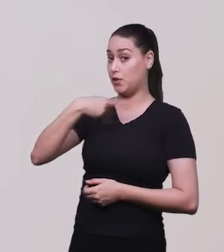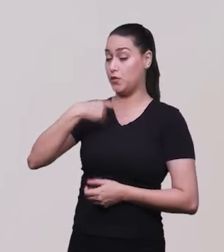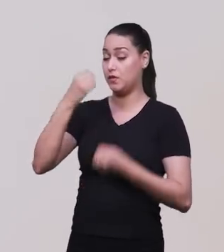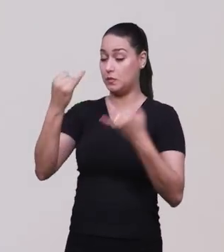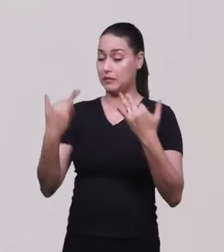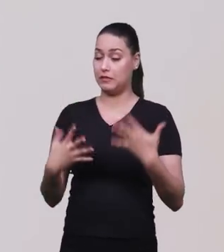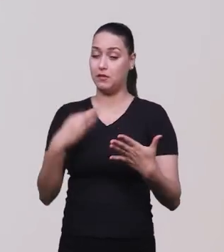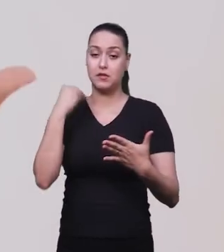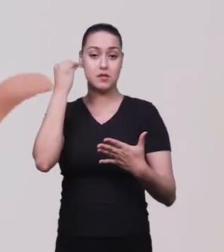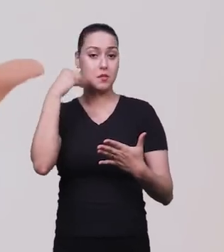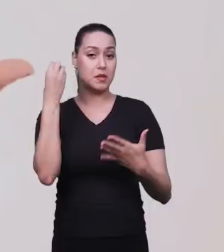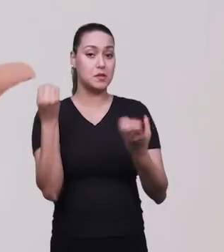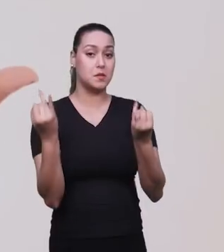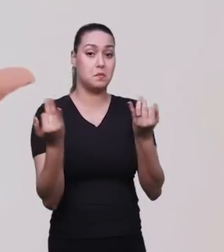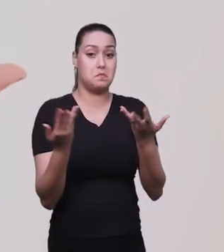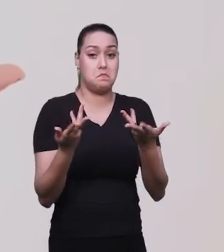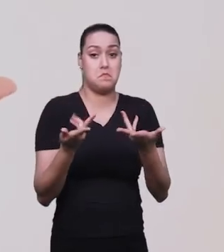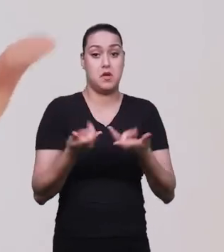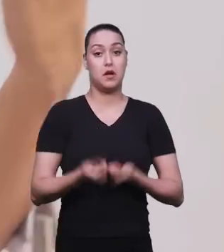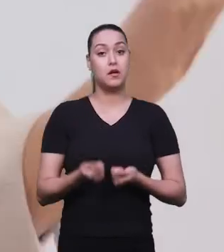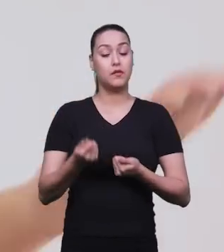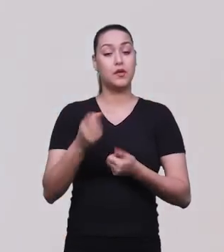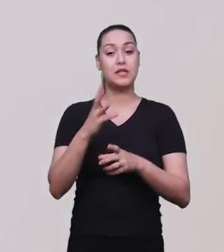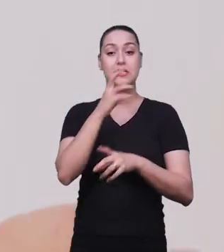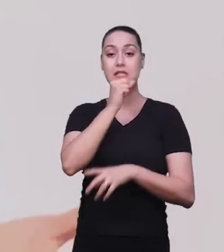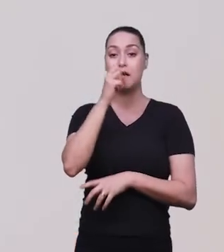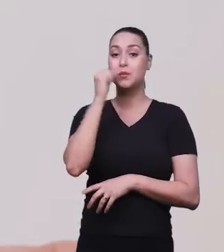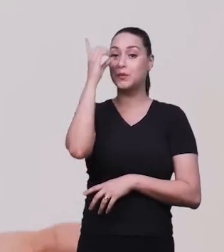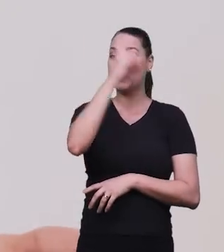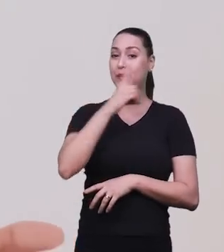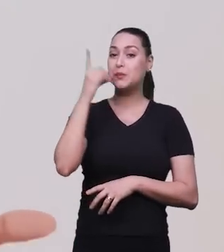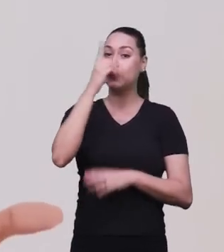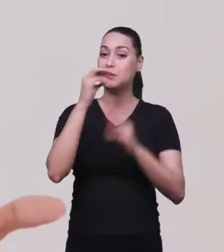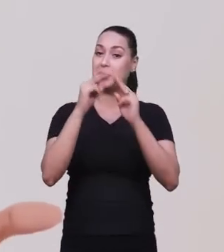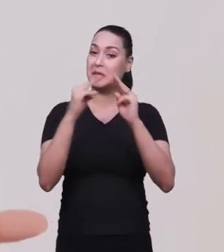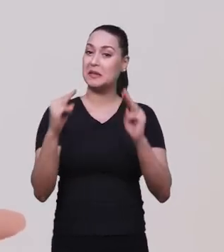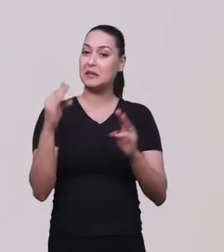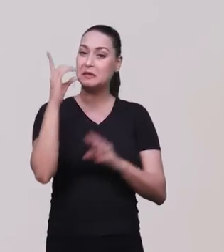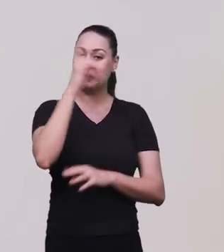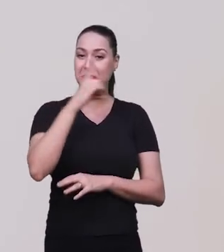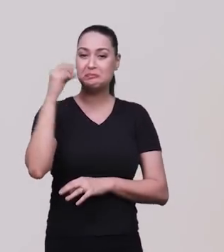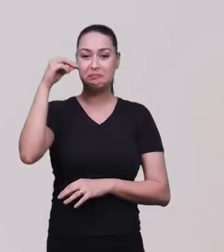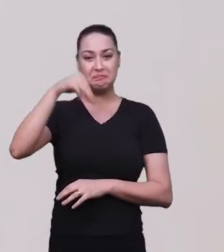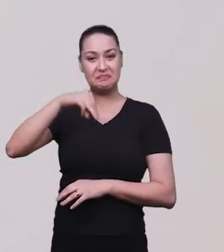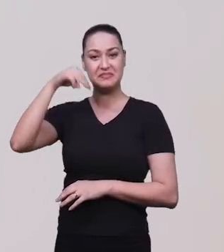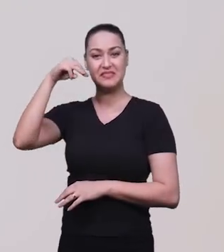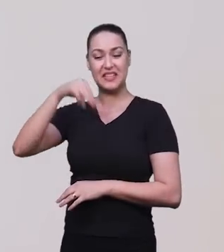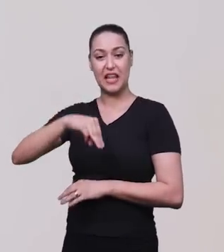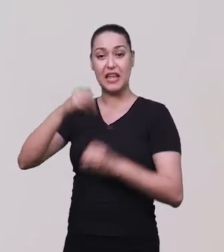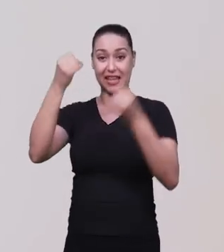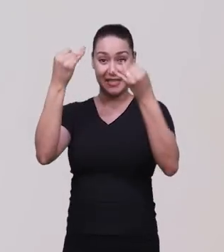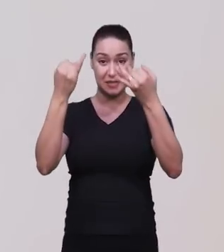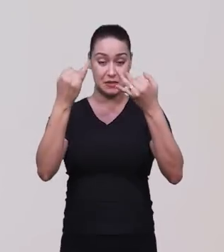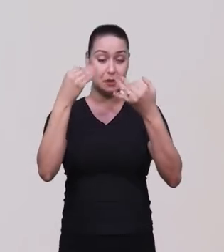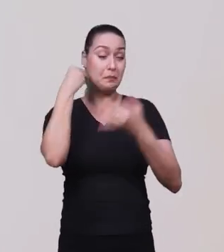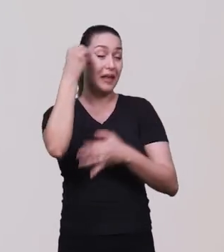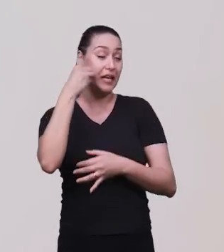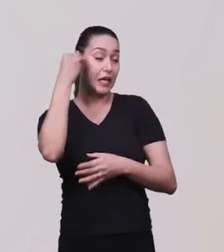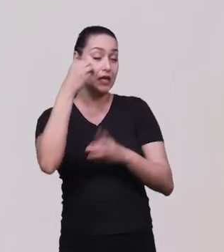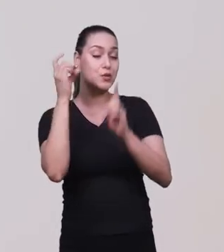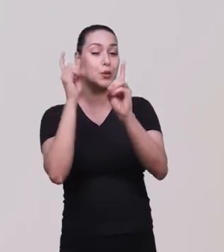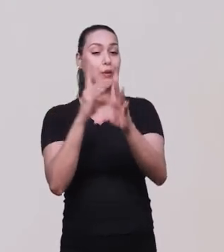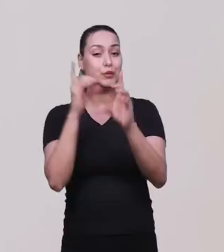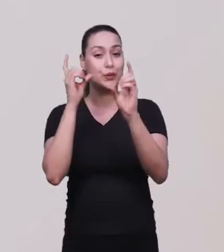no Seminário de Principiantes, que teve esse final de semana, direto Domingos Martins. E ali ele vai nos contar a experiência com a doutrina que os